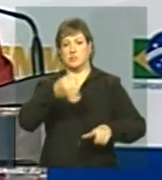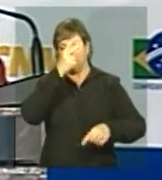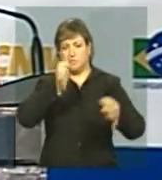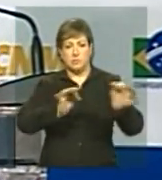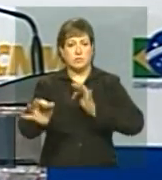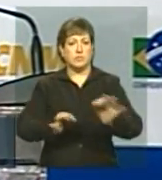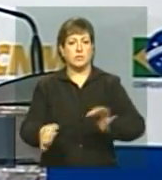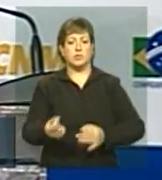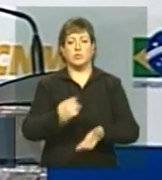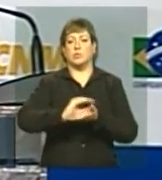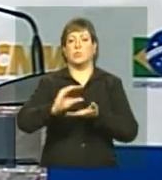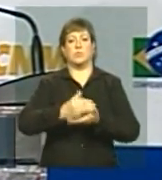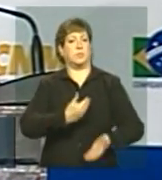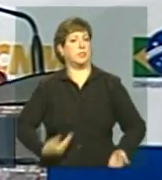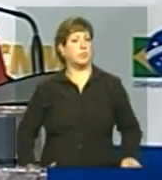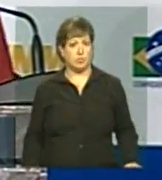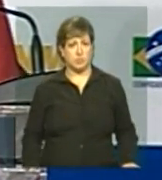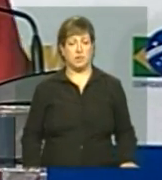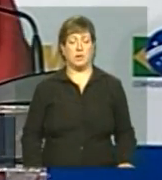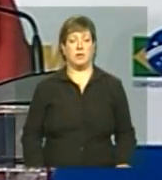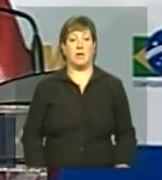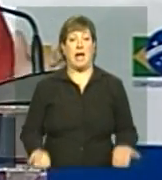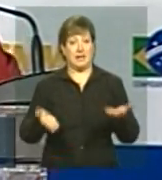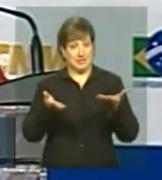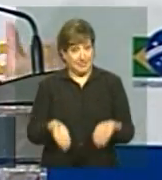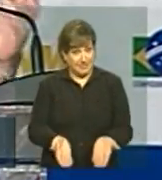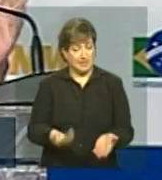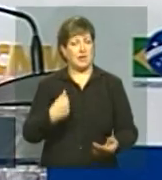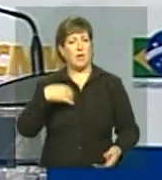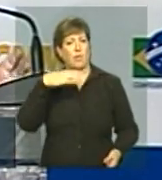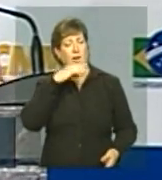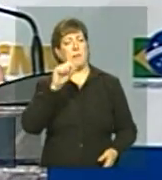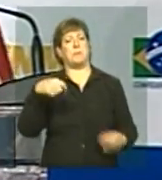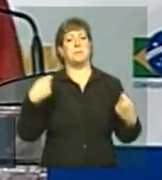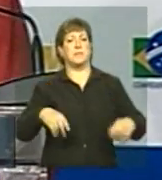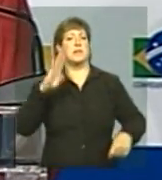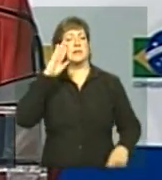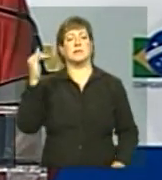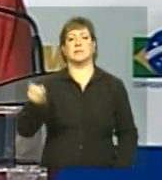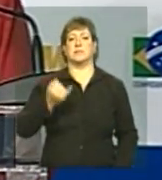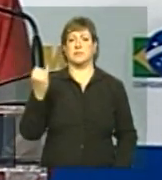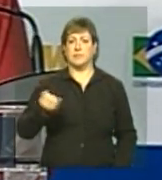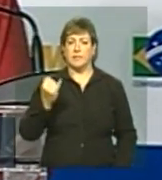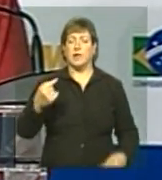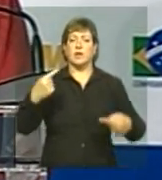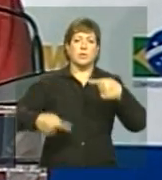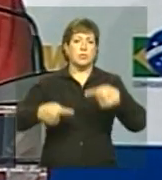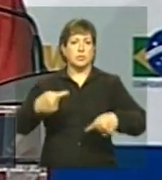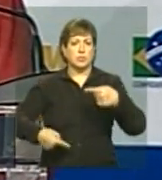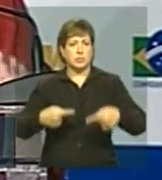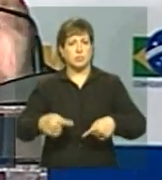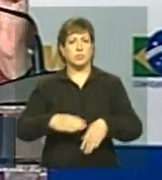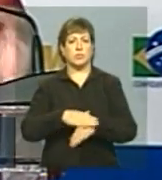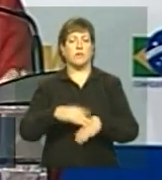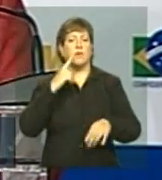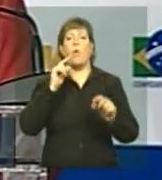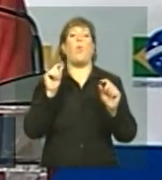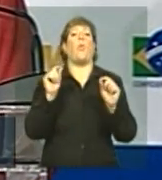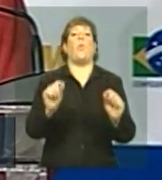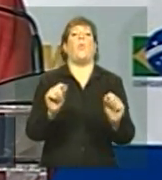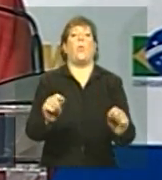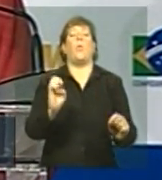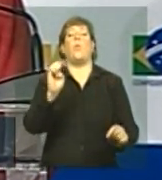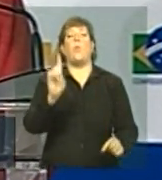administrativa dos recursos públicos. Nesse sentido, eu acho que seria fundamental discutir o que é,